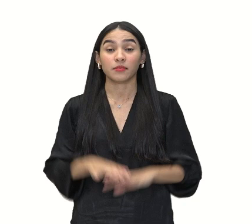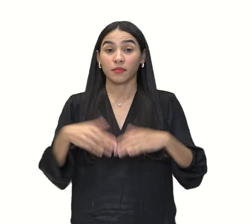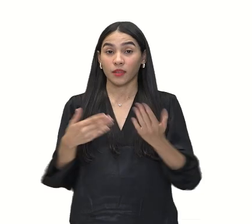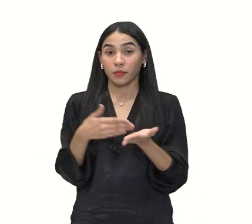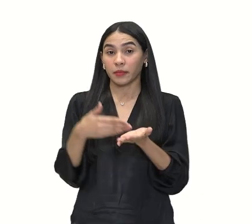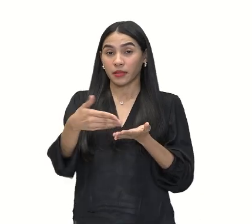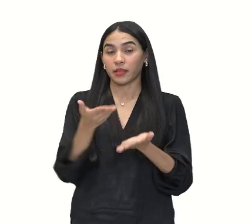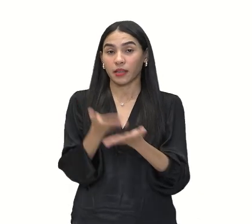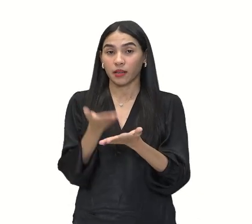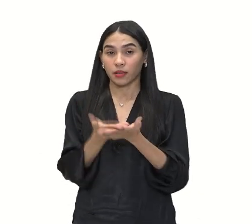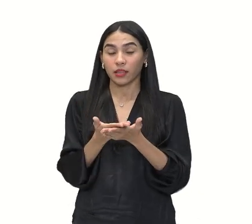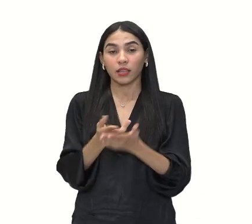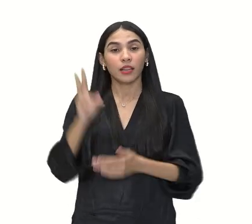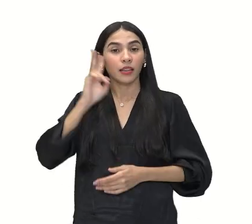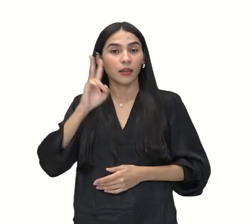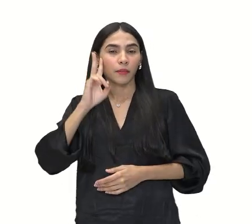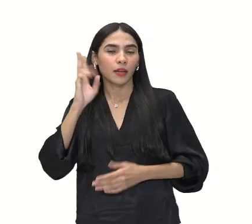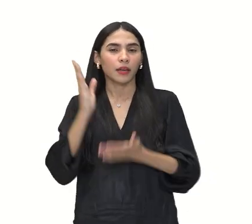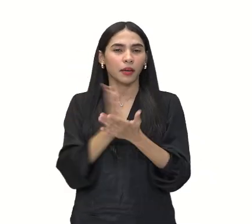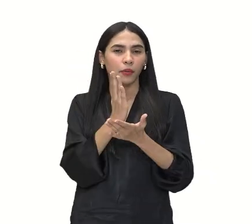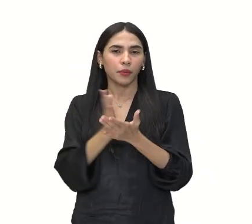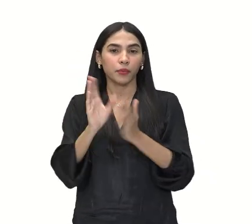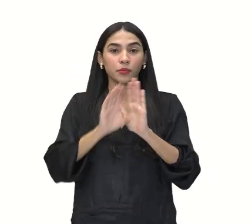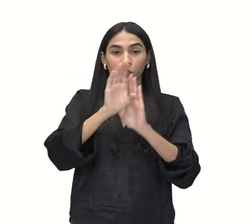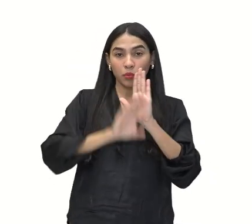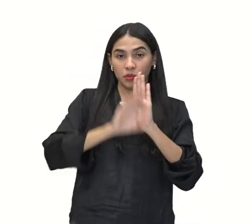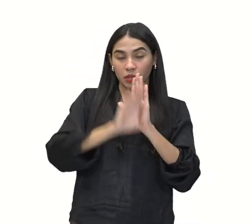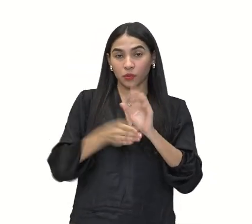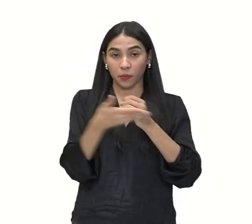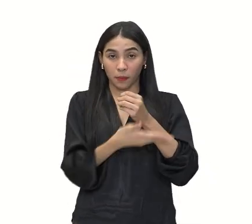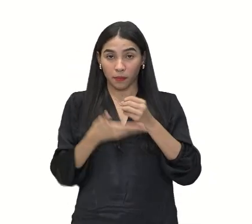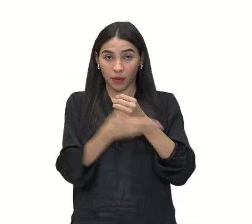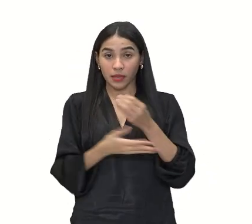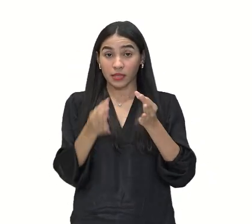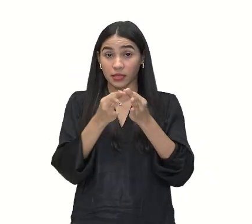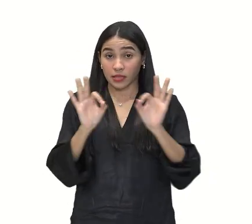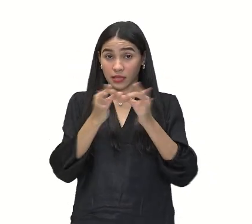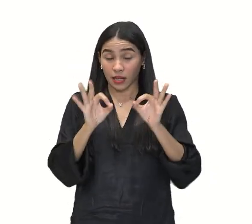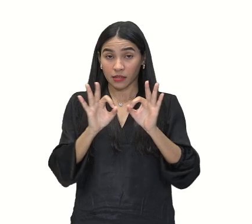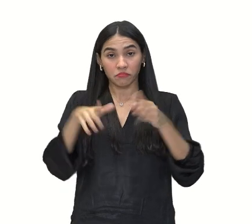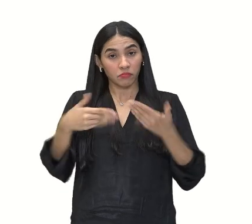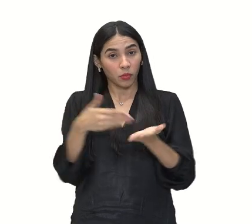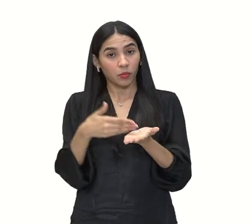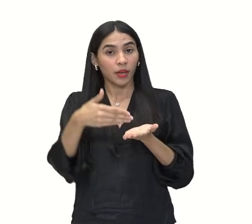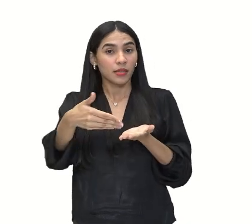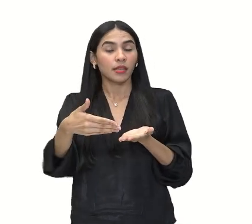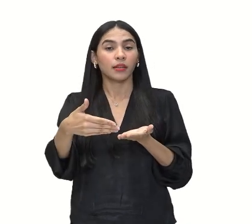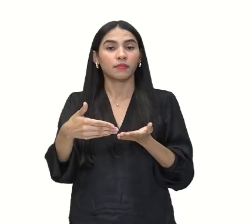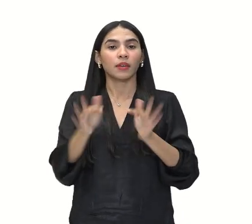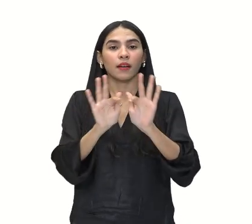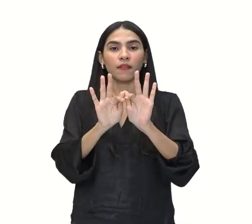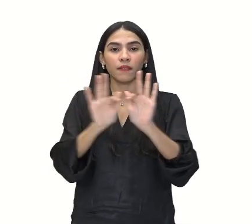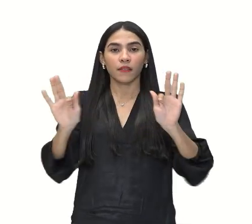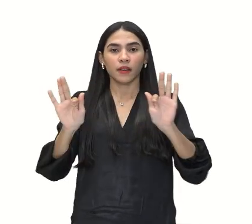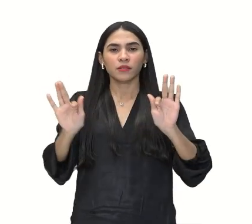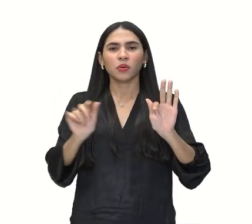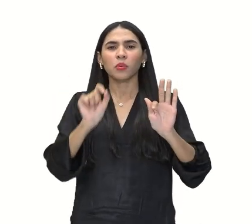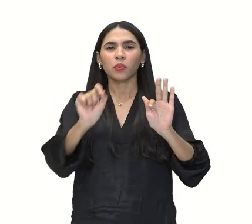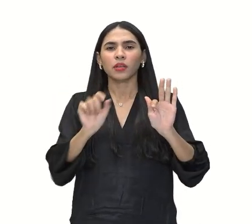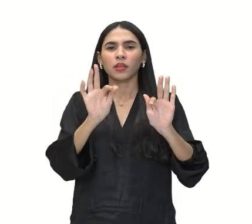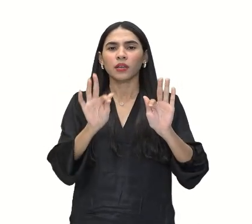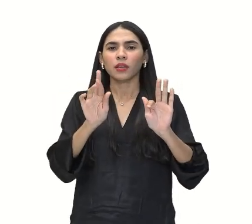Começamos a nossa aula relembrando alguns conceitos básicos de sintaxe. Então, vamos começar pela frase. O que é a